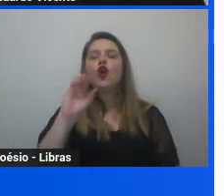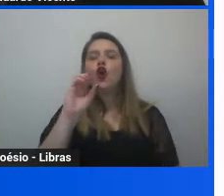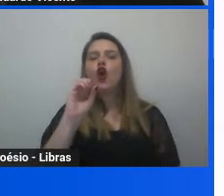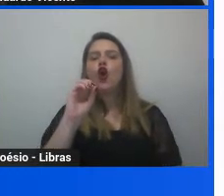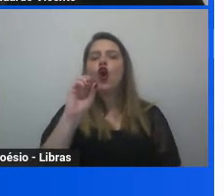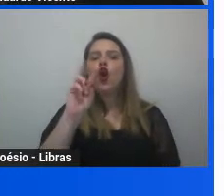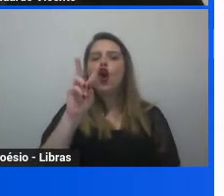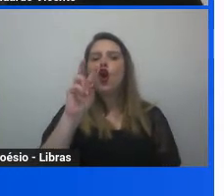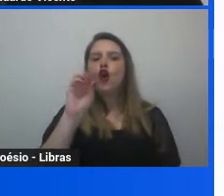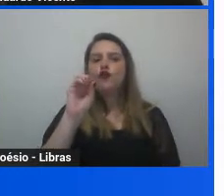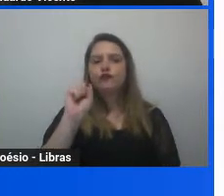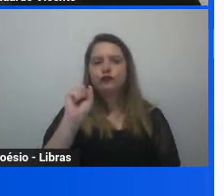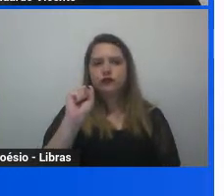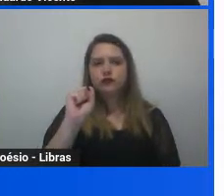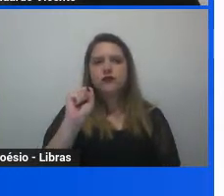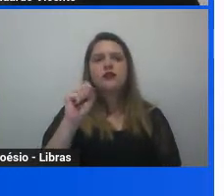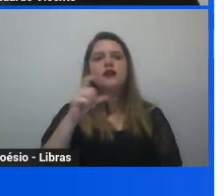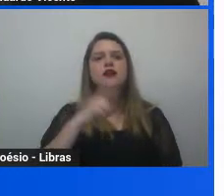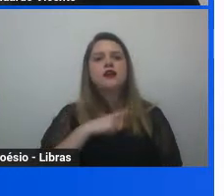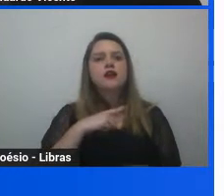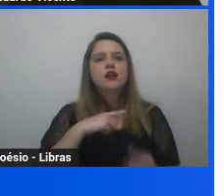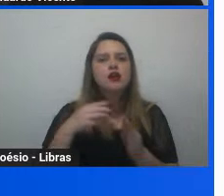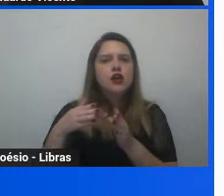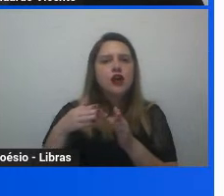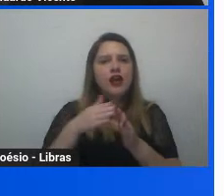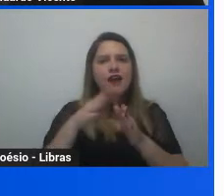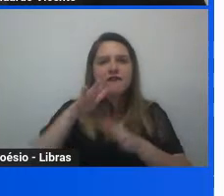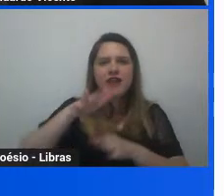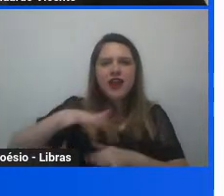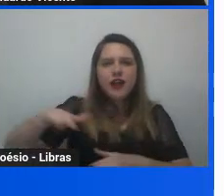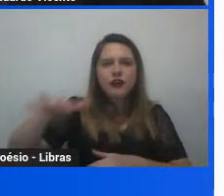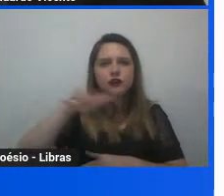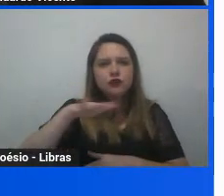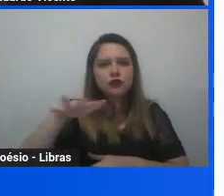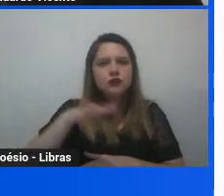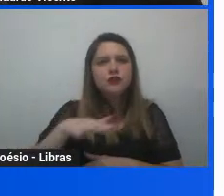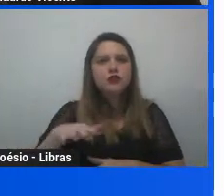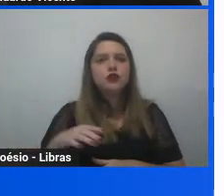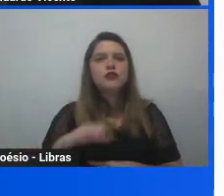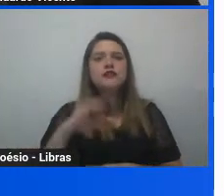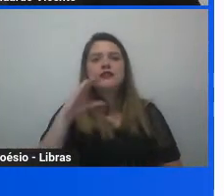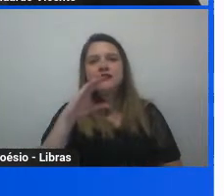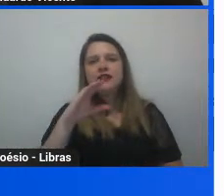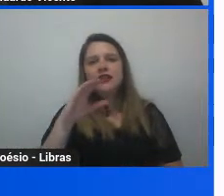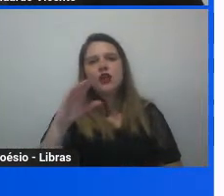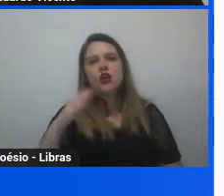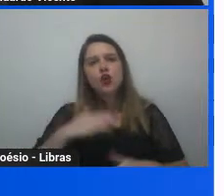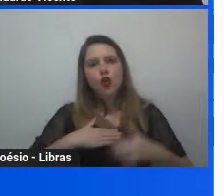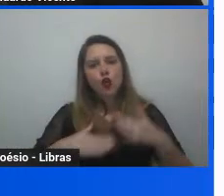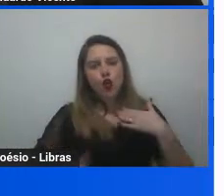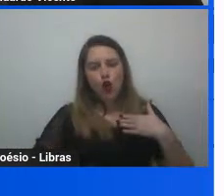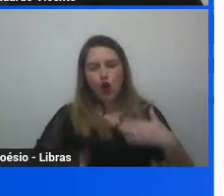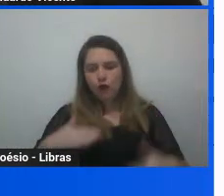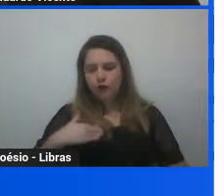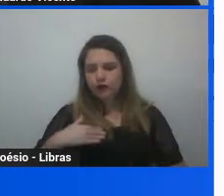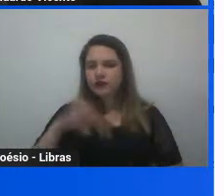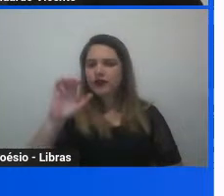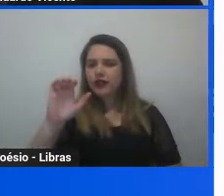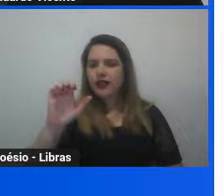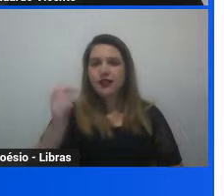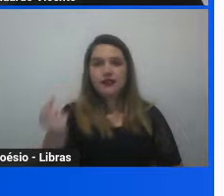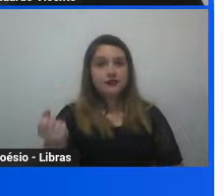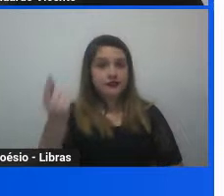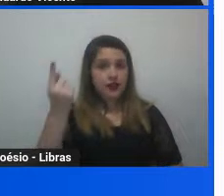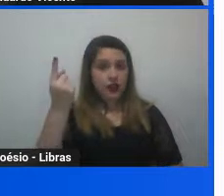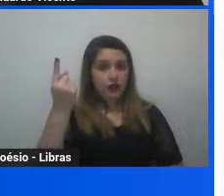obstrução, V de vias, A de aéreas, C de corpos e de estranhos. Juntando tudo